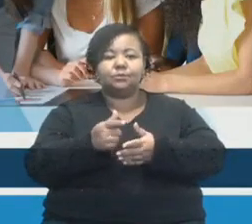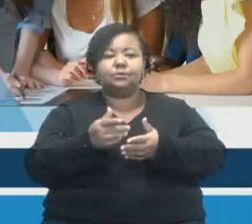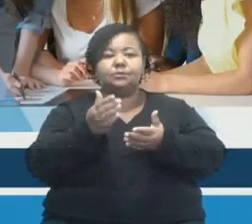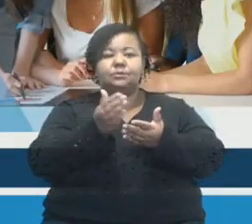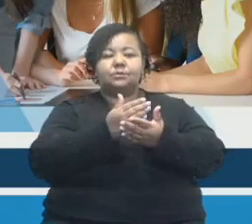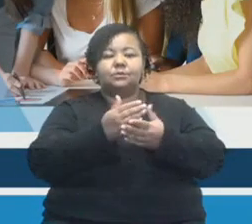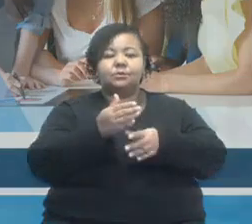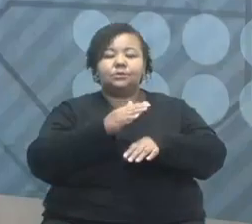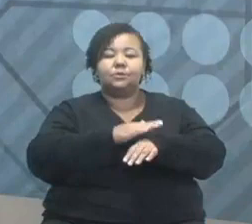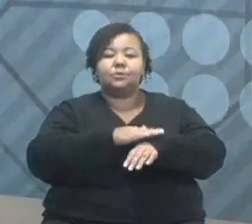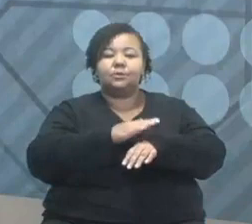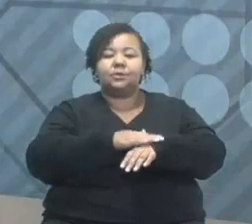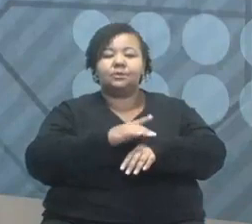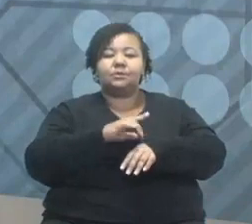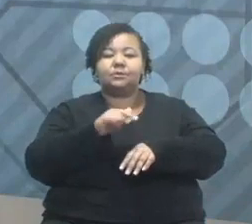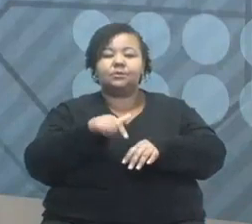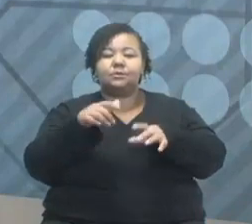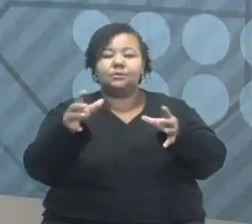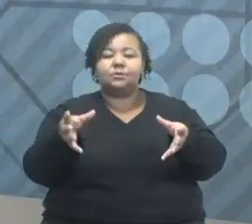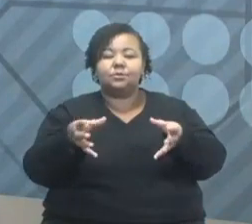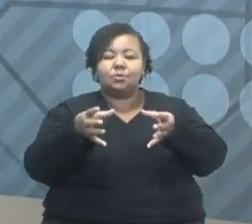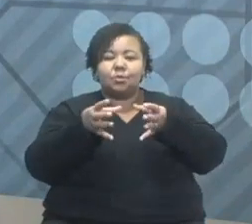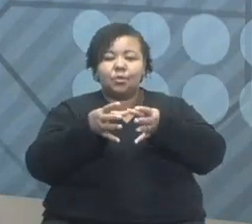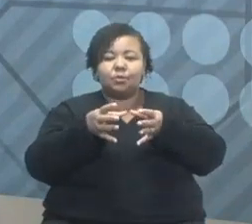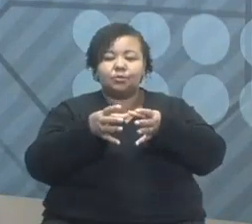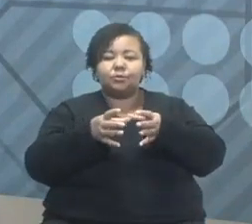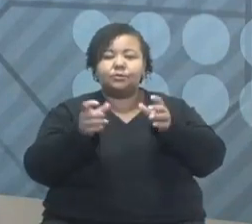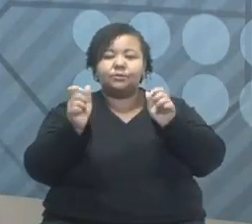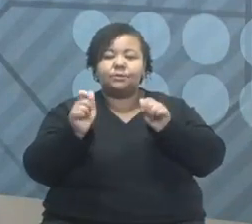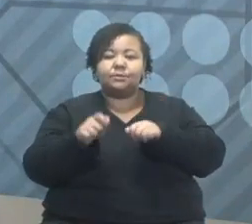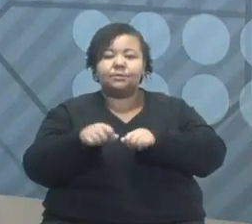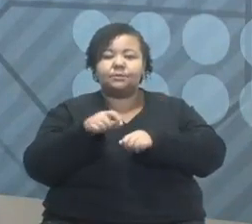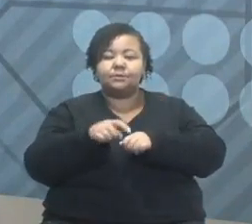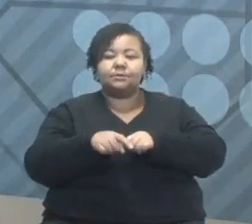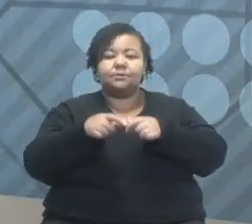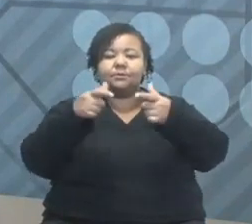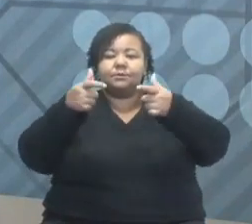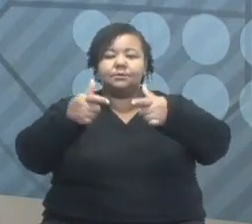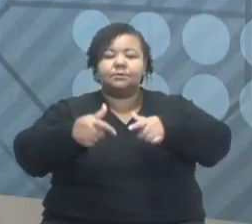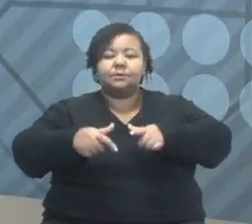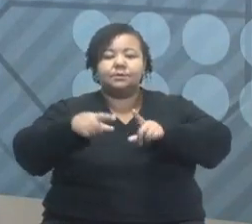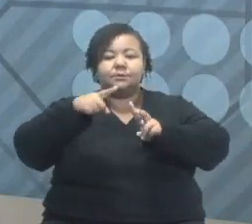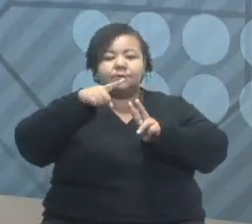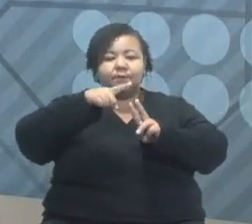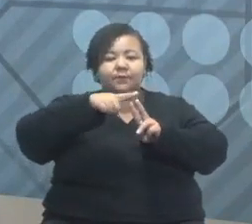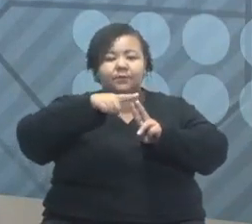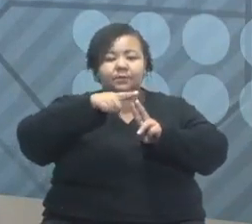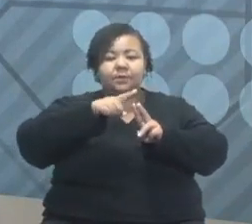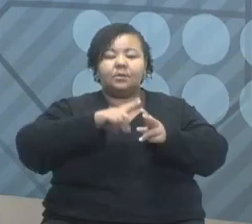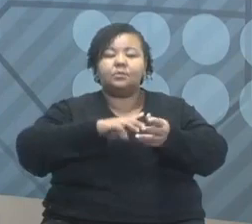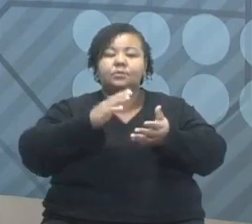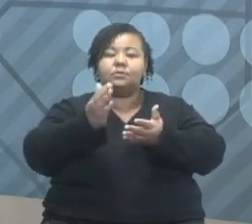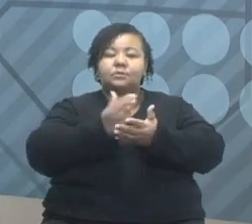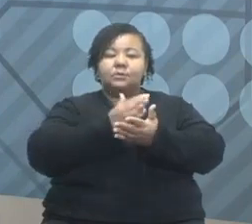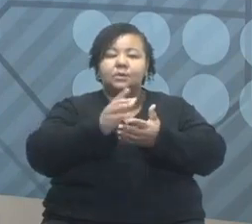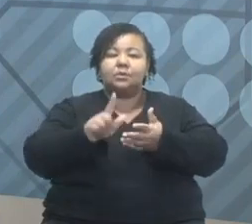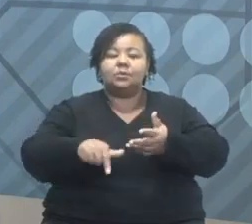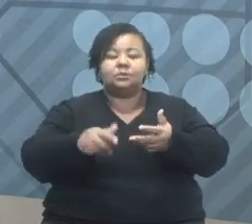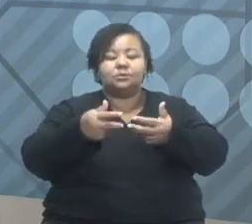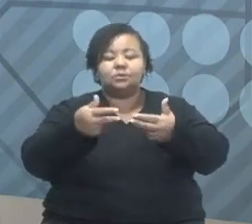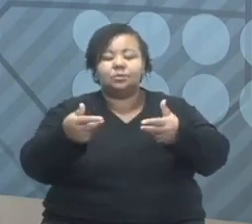momentos, quando nós temos conjuntos, que podemos, no espaço vetorial, nós temos alguns elementos que podem